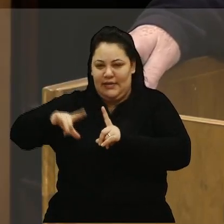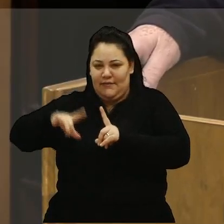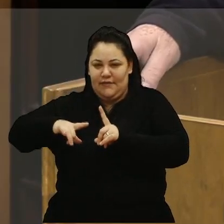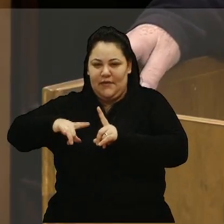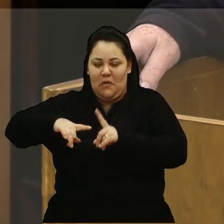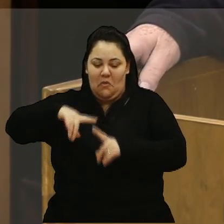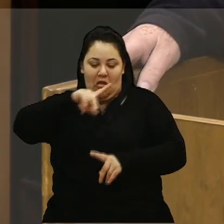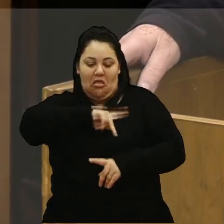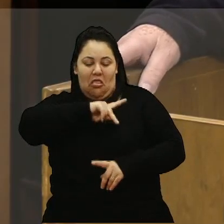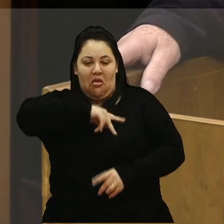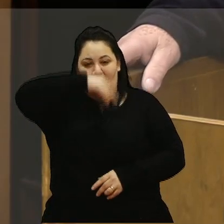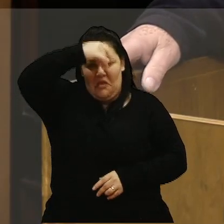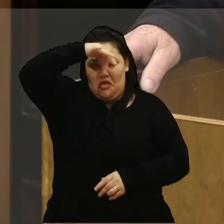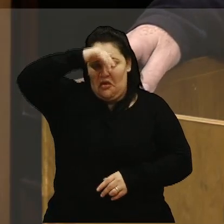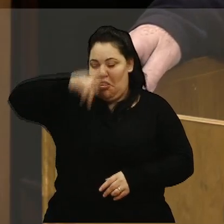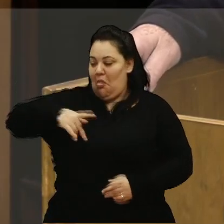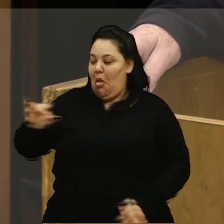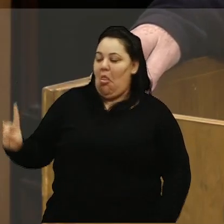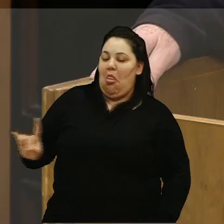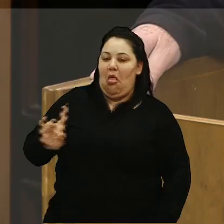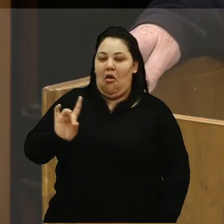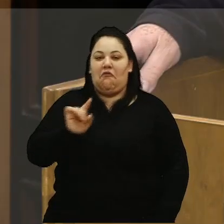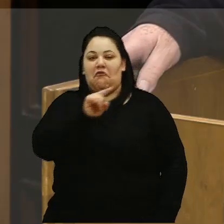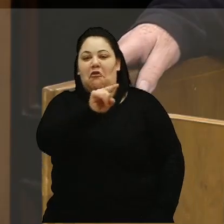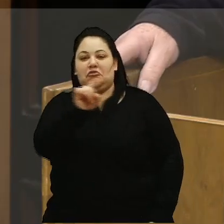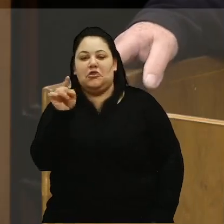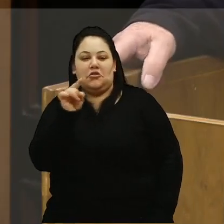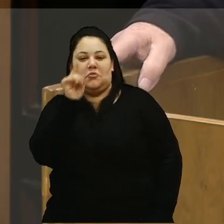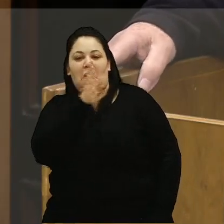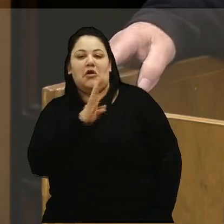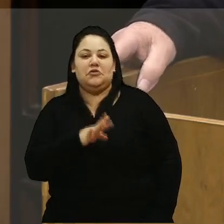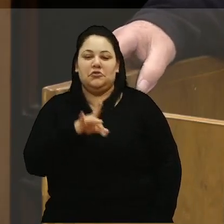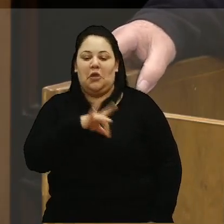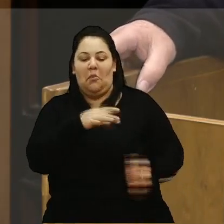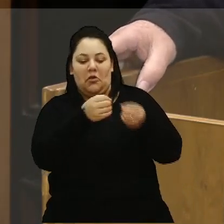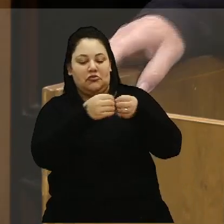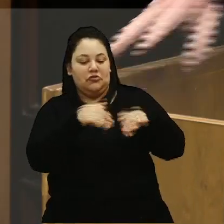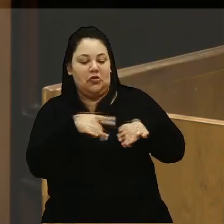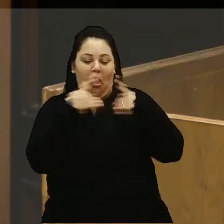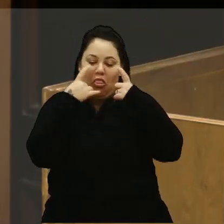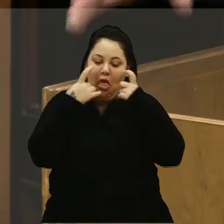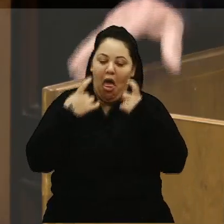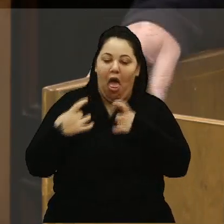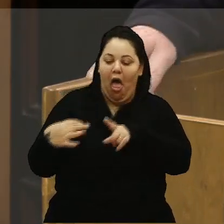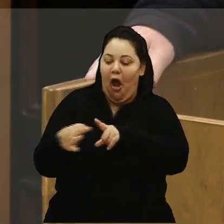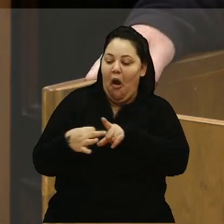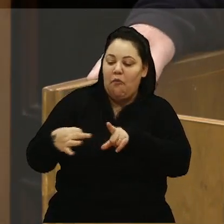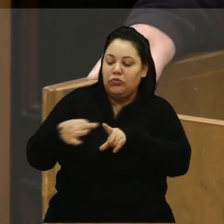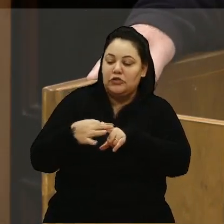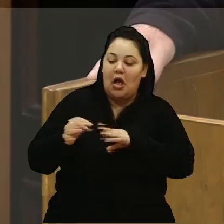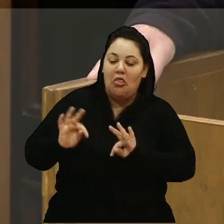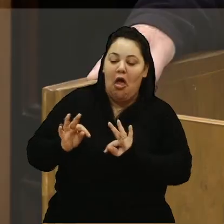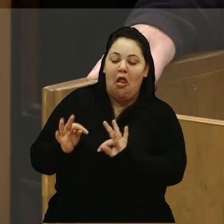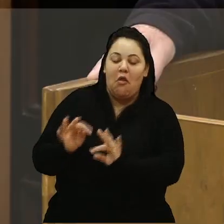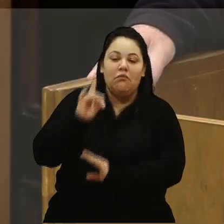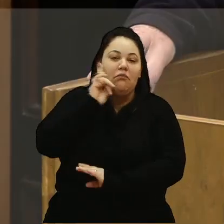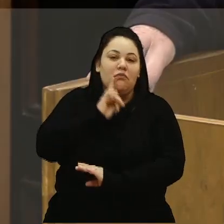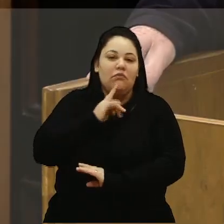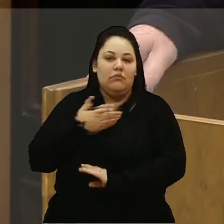vocês estão prejudicando os interesses comerciais e tecnológicos dos